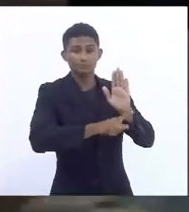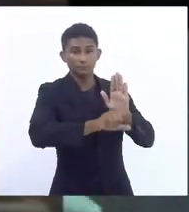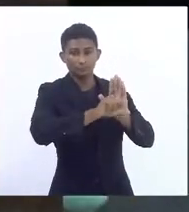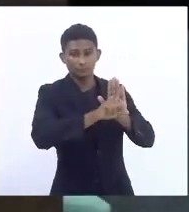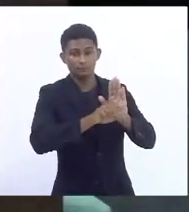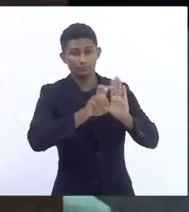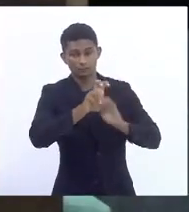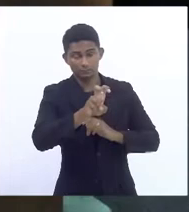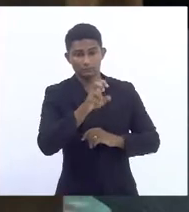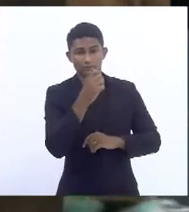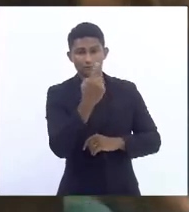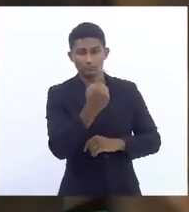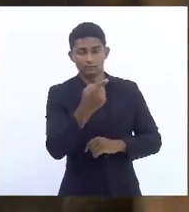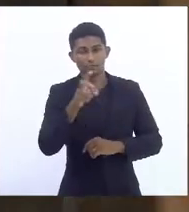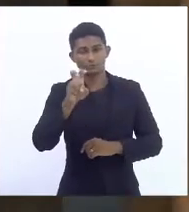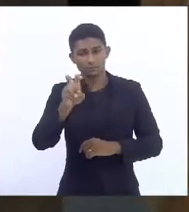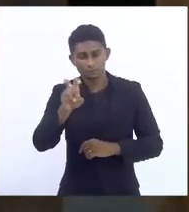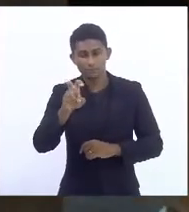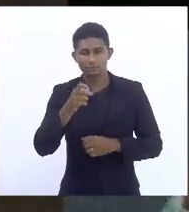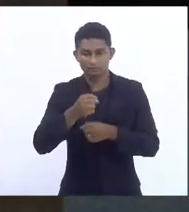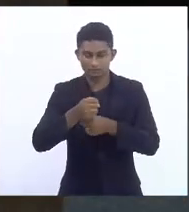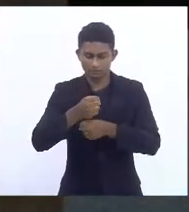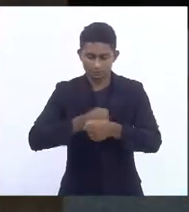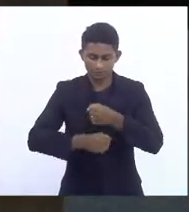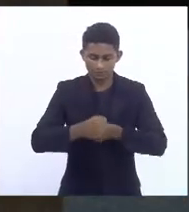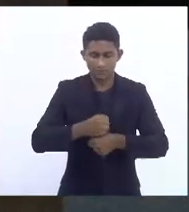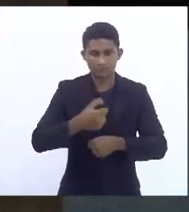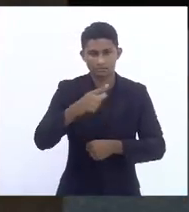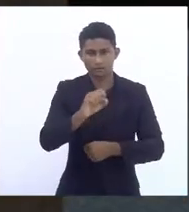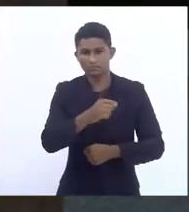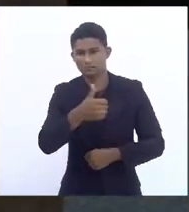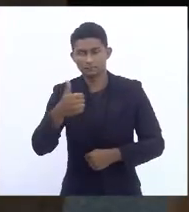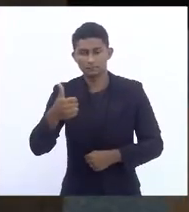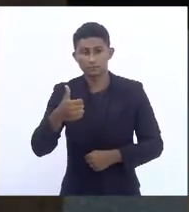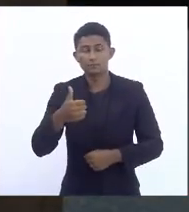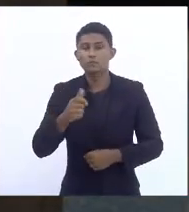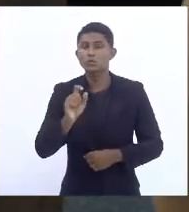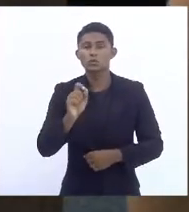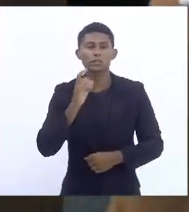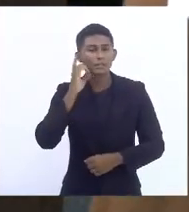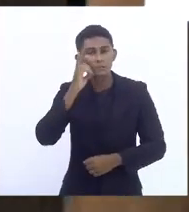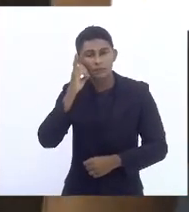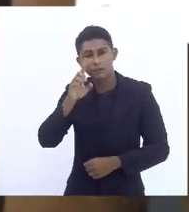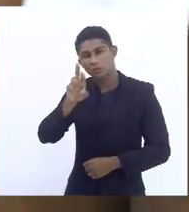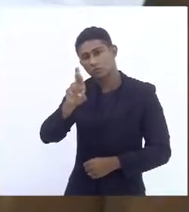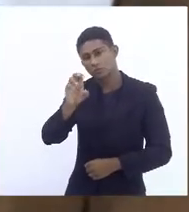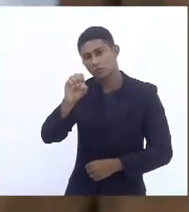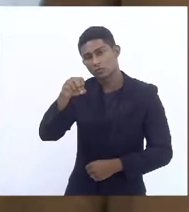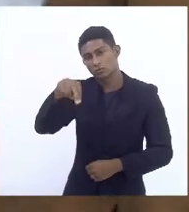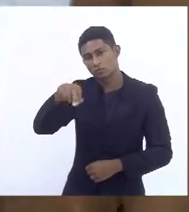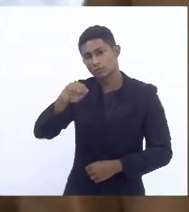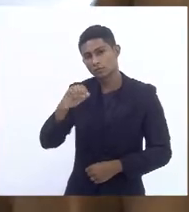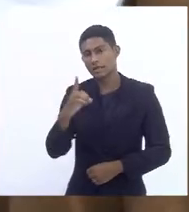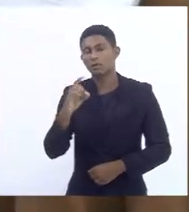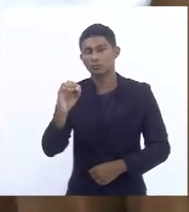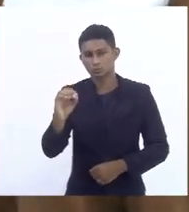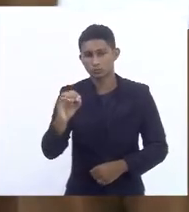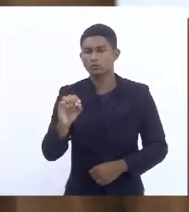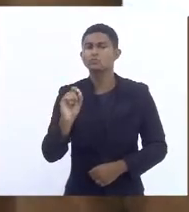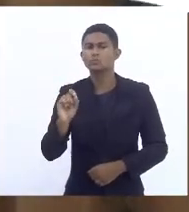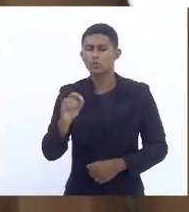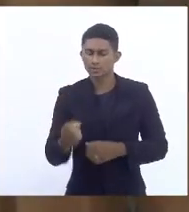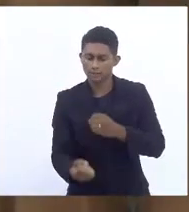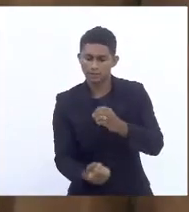5.115 de 2021, do deputado Ronaldo Anchieta, que dispõe sobre a criação de um programa, que ele